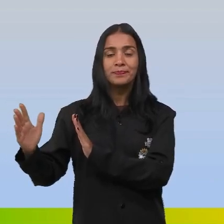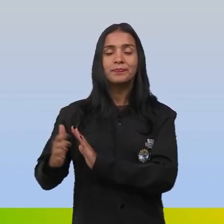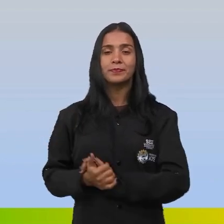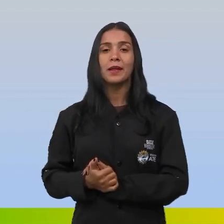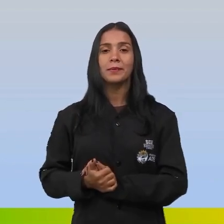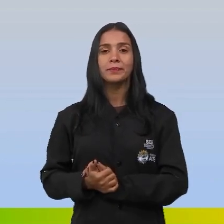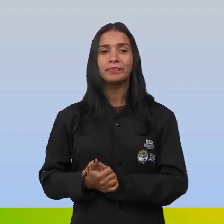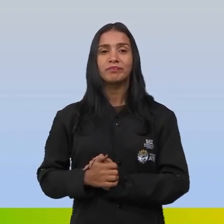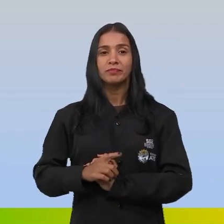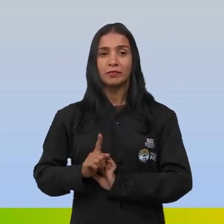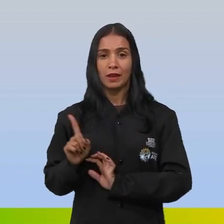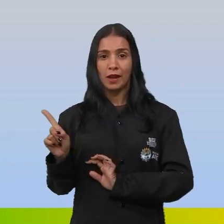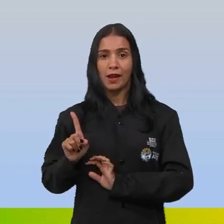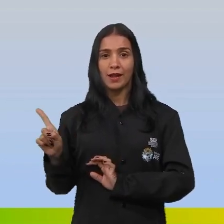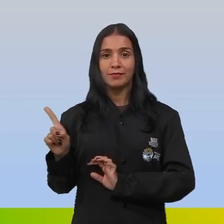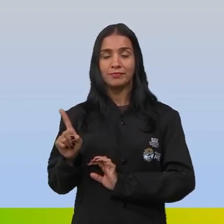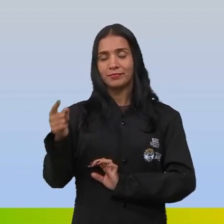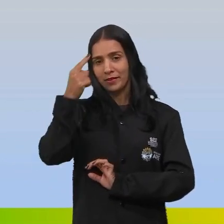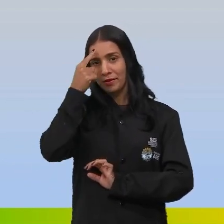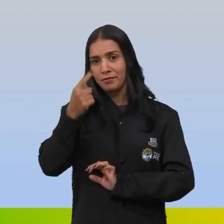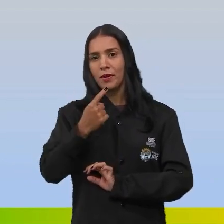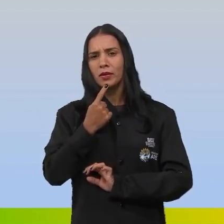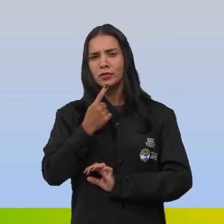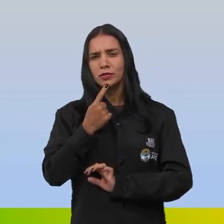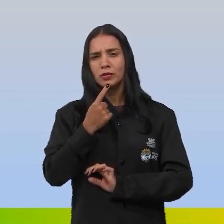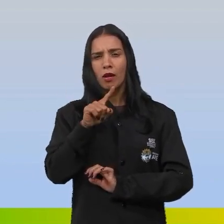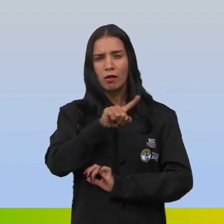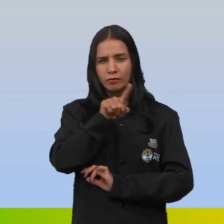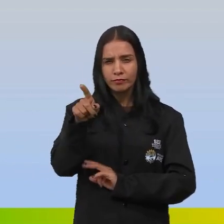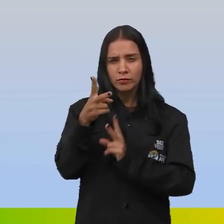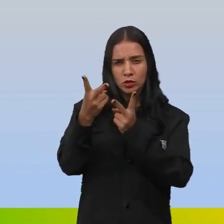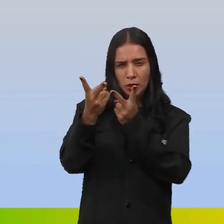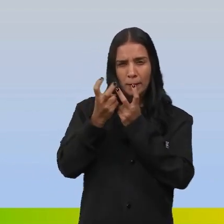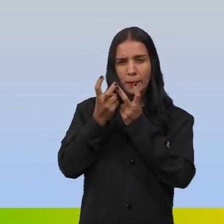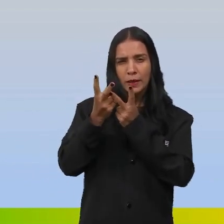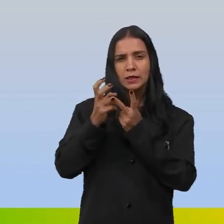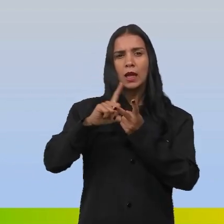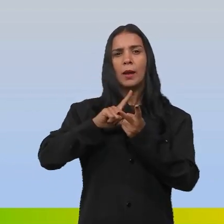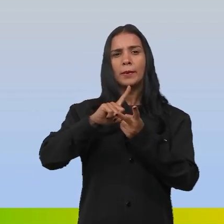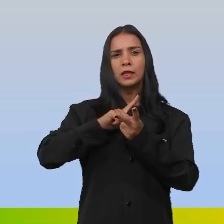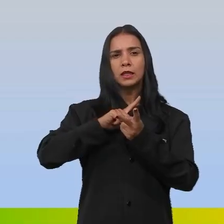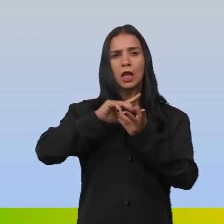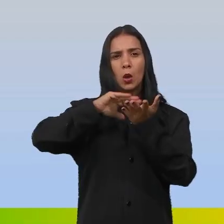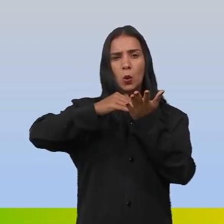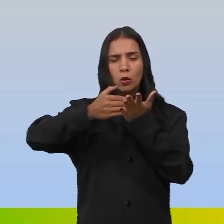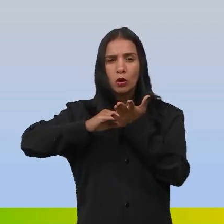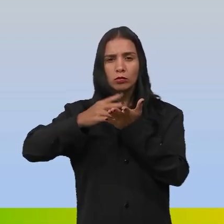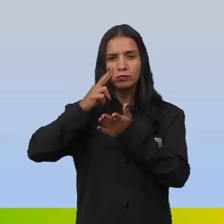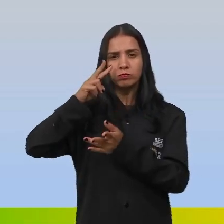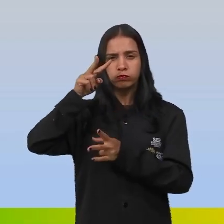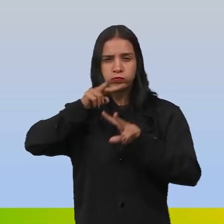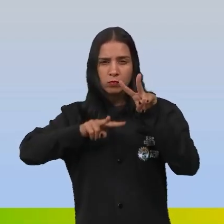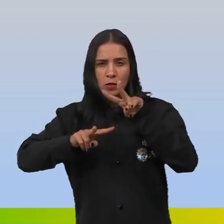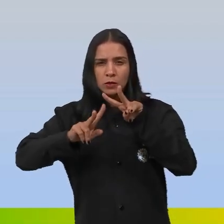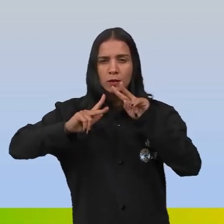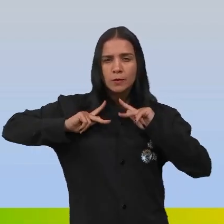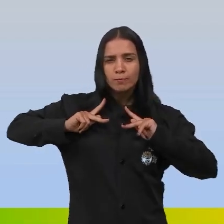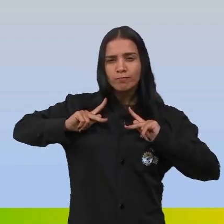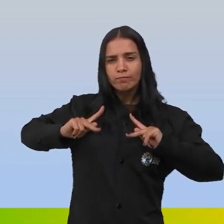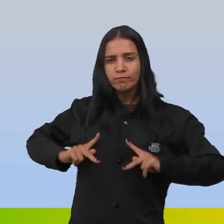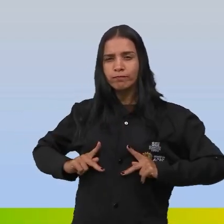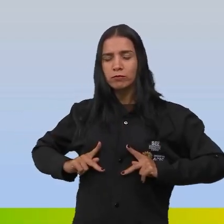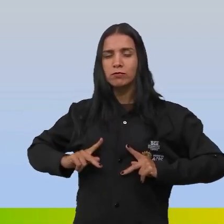consegue já ter uma interpretação do que esse olhar, essa posição